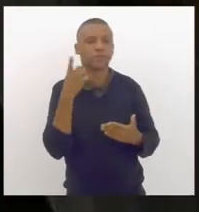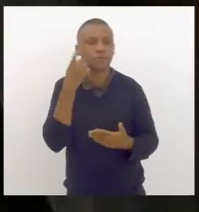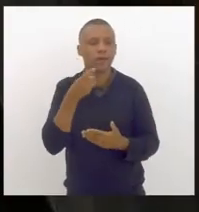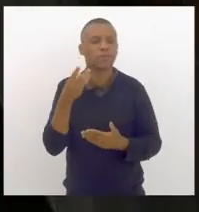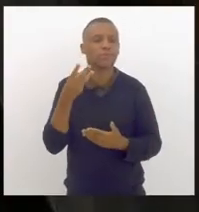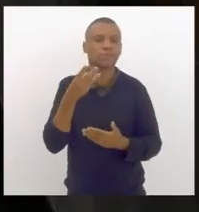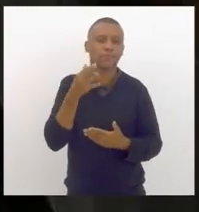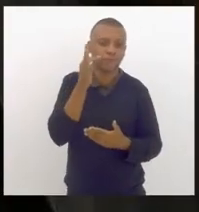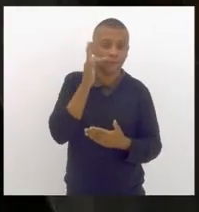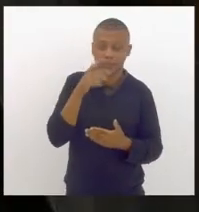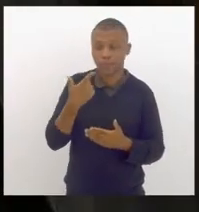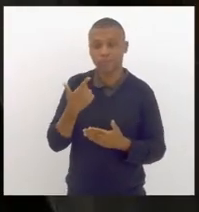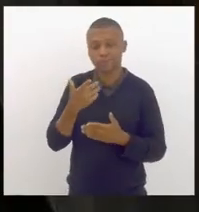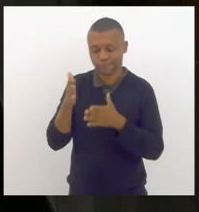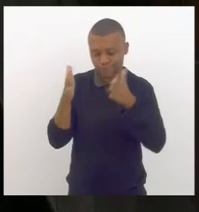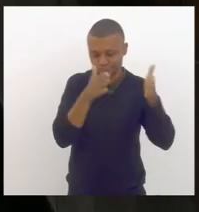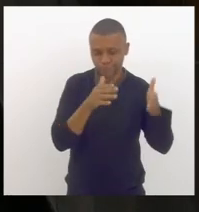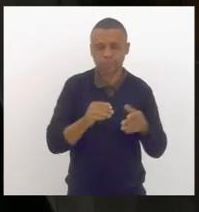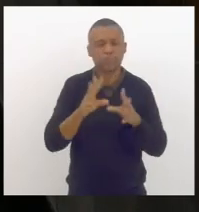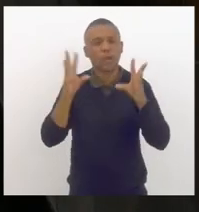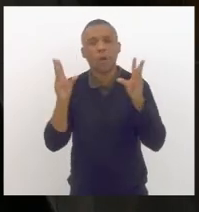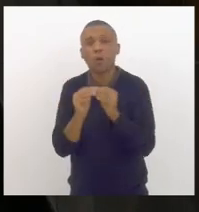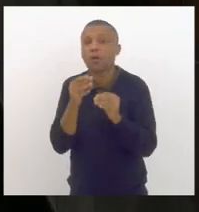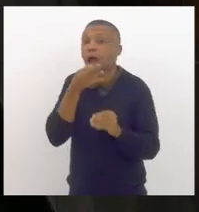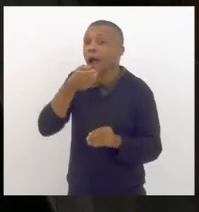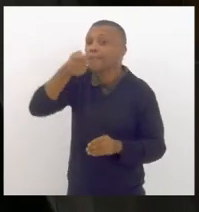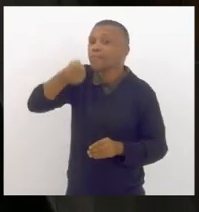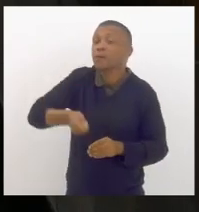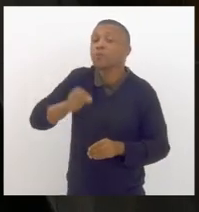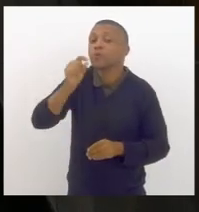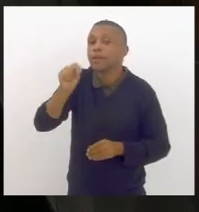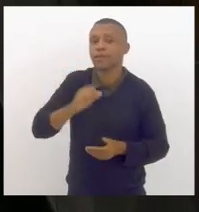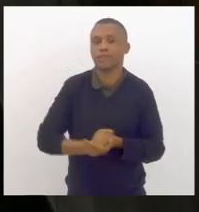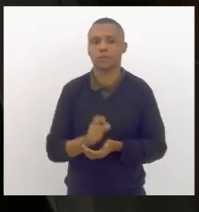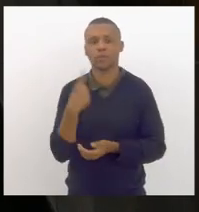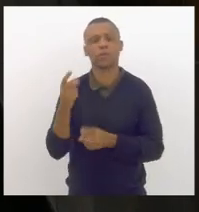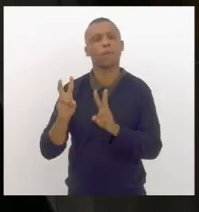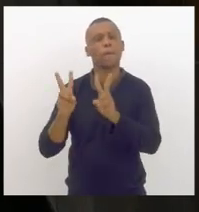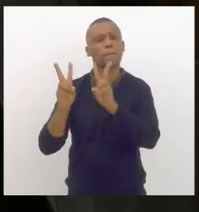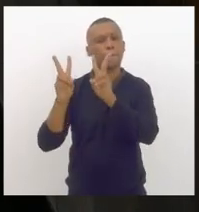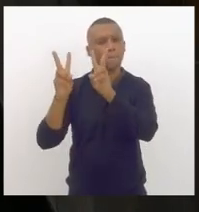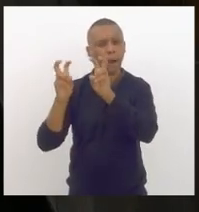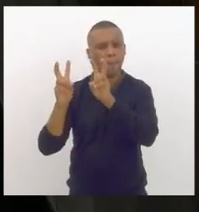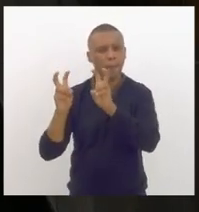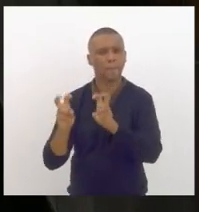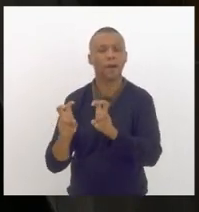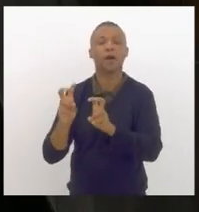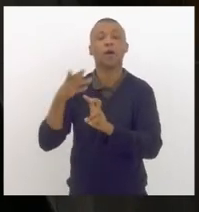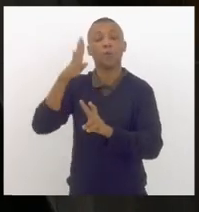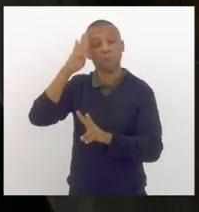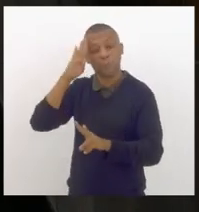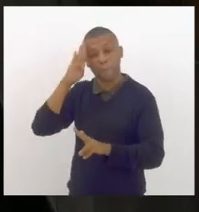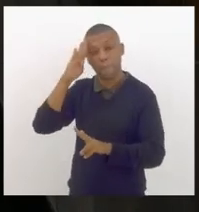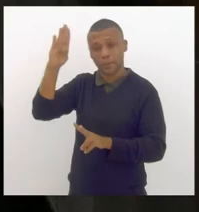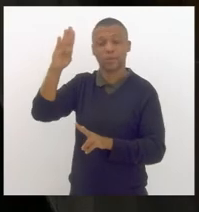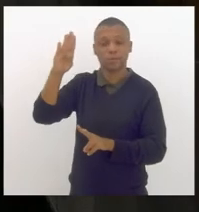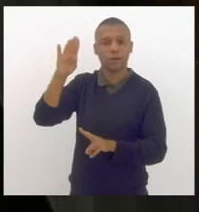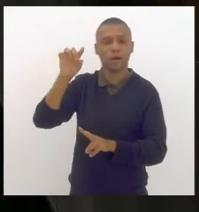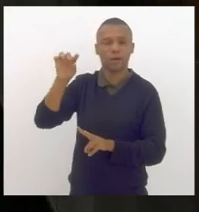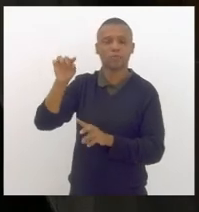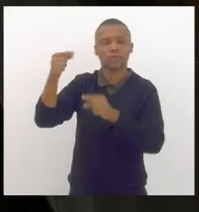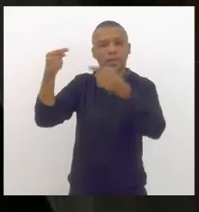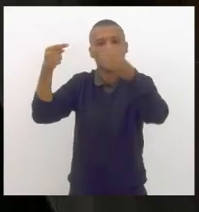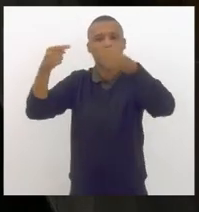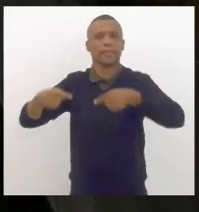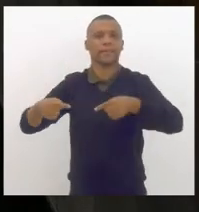Concluo, deputado Luiz Paulo, reafirmando que nós estamos tratando aqui, provavelmente, de um dos principais temas e